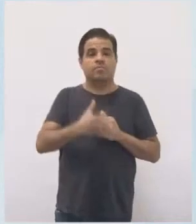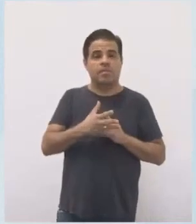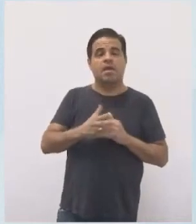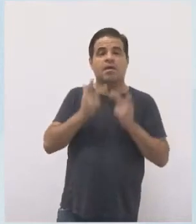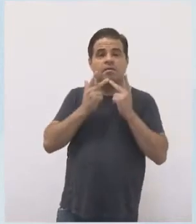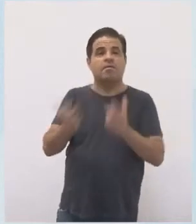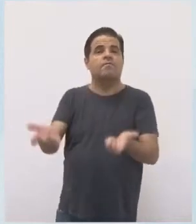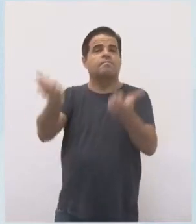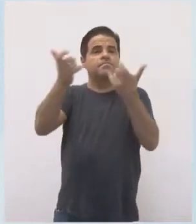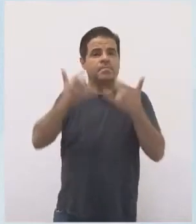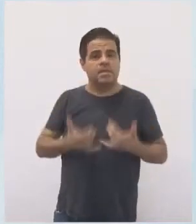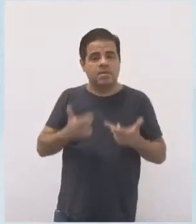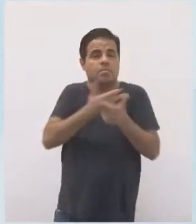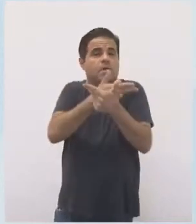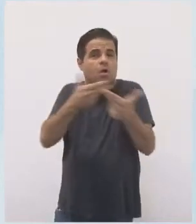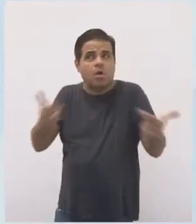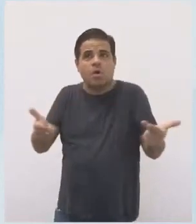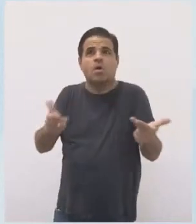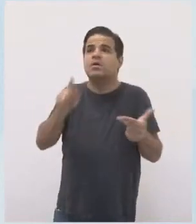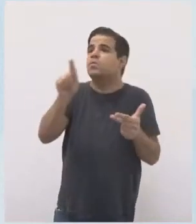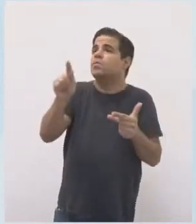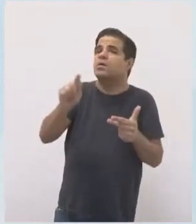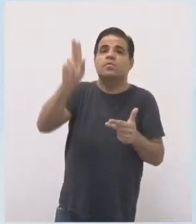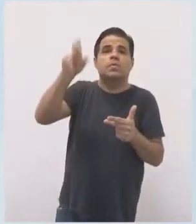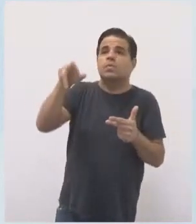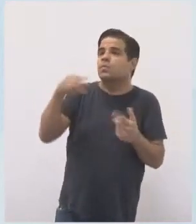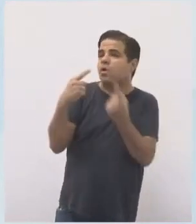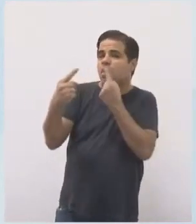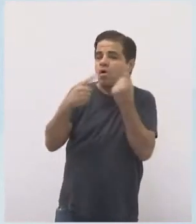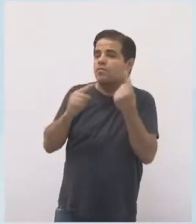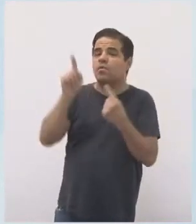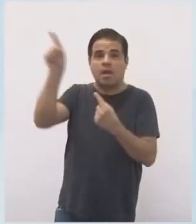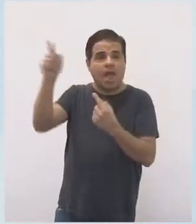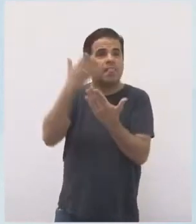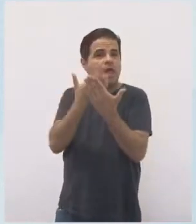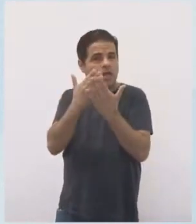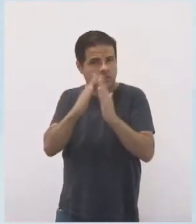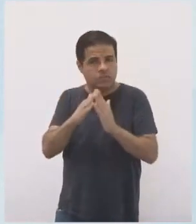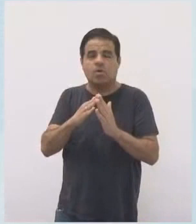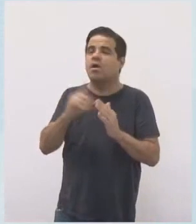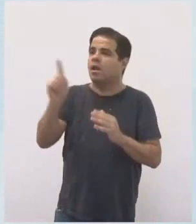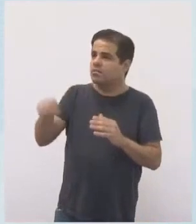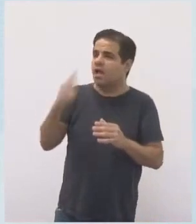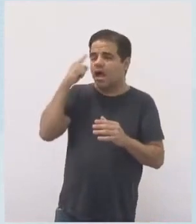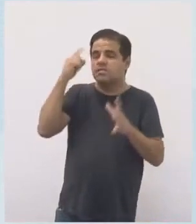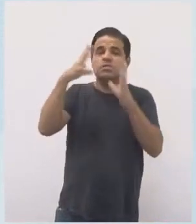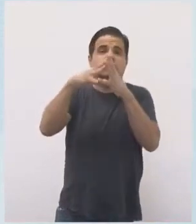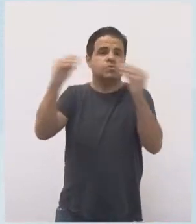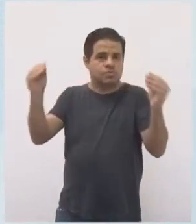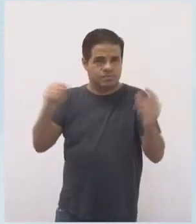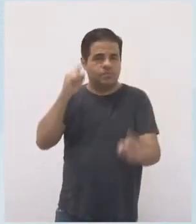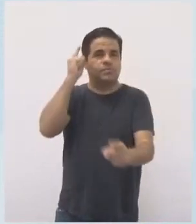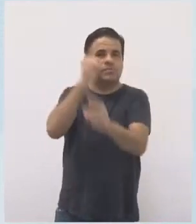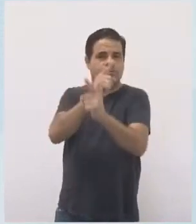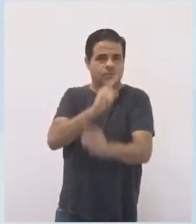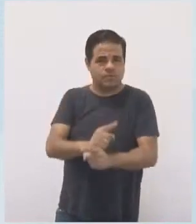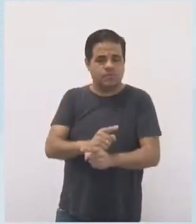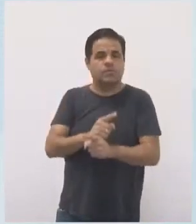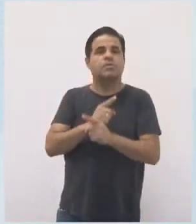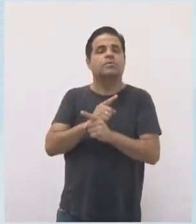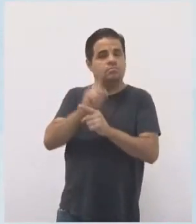com alguém com quem você nunca falou na escola, ou que está sumido dos encontros